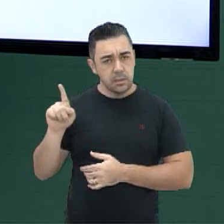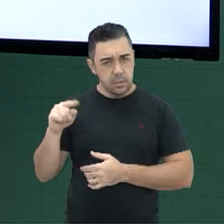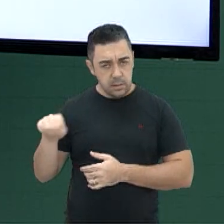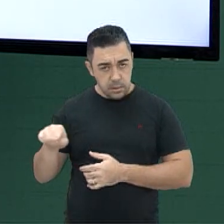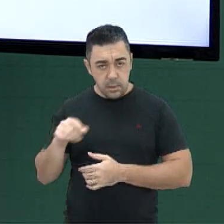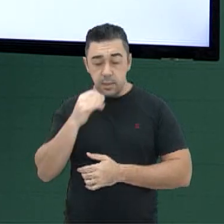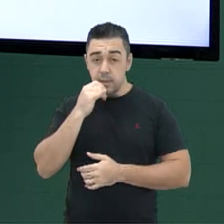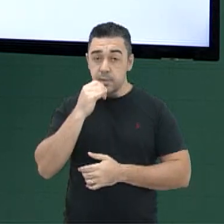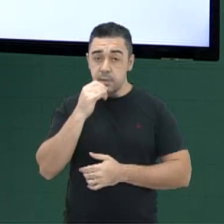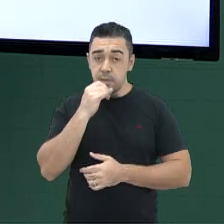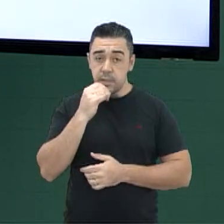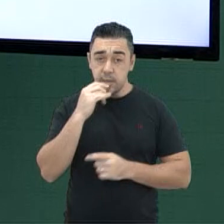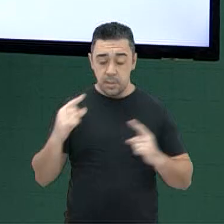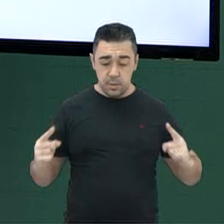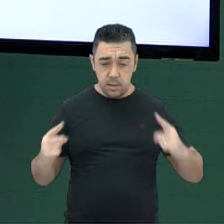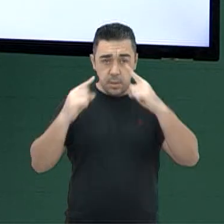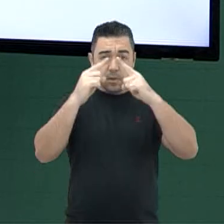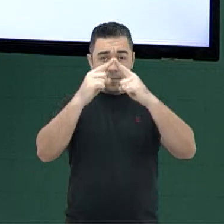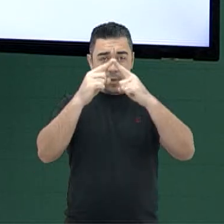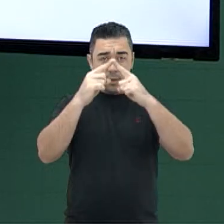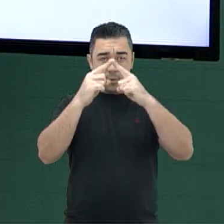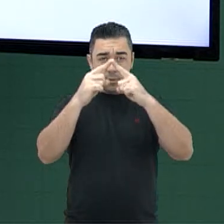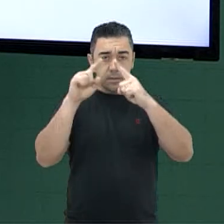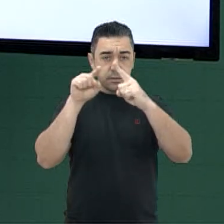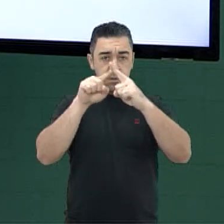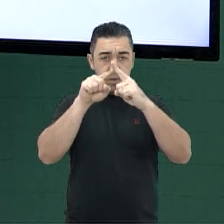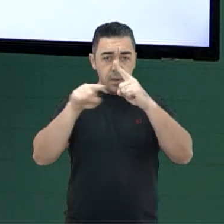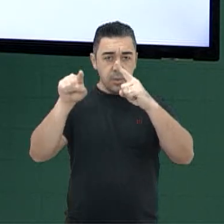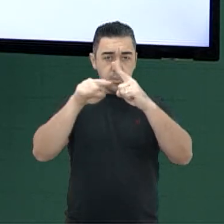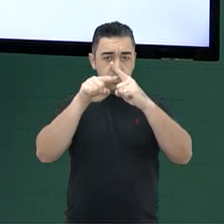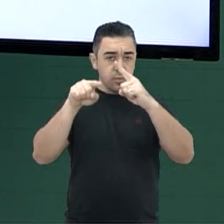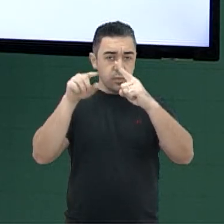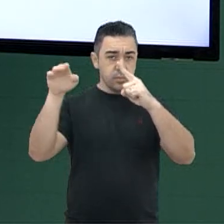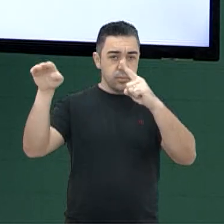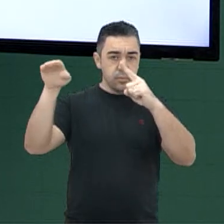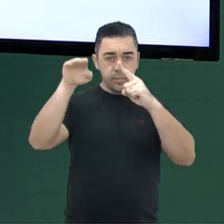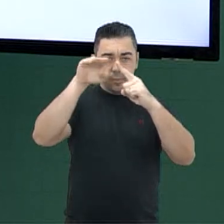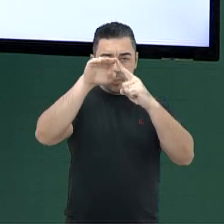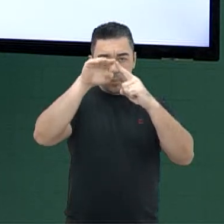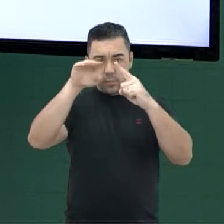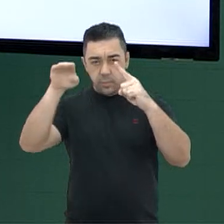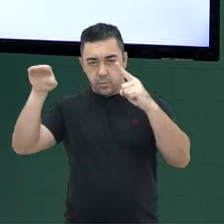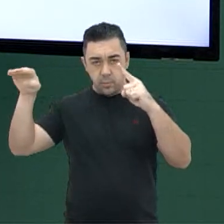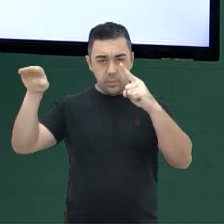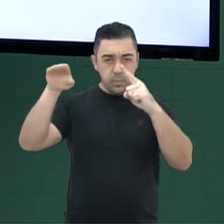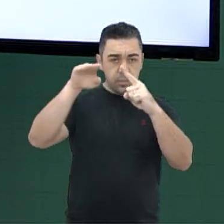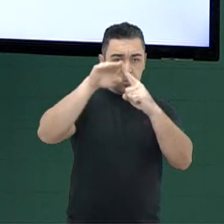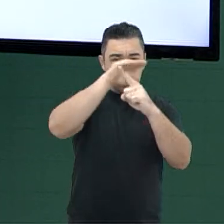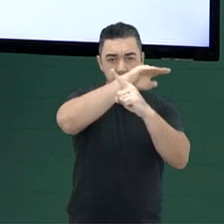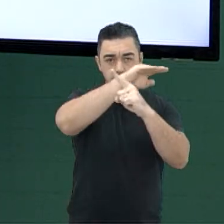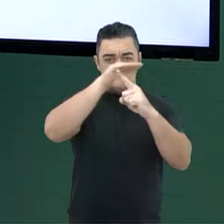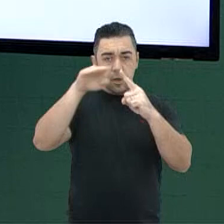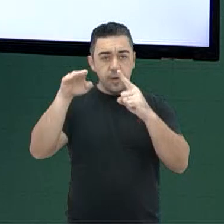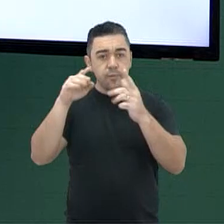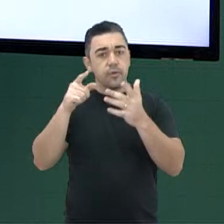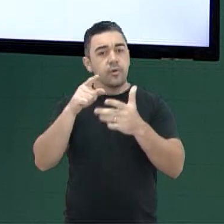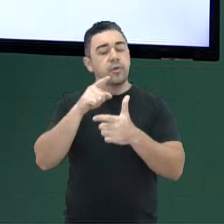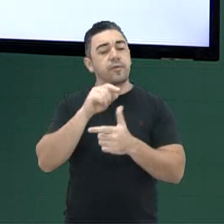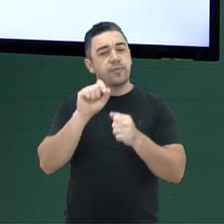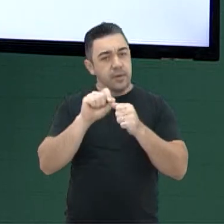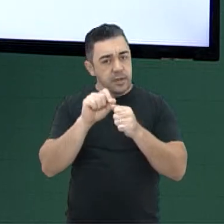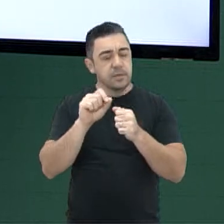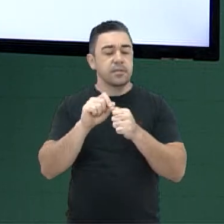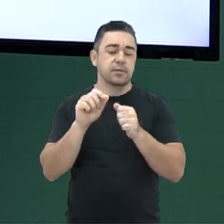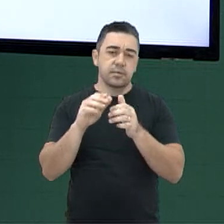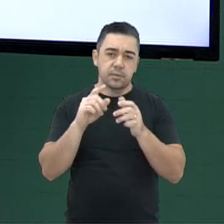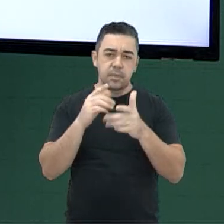a partir do vértice do ângulo, o que eu vou ter? Eu vou dividir esse ângulo em dois lados iguais,